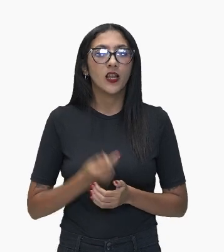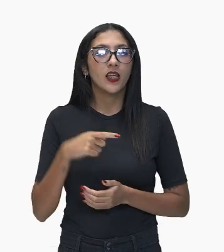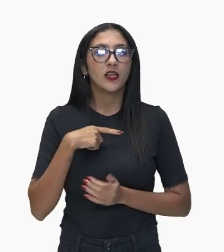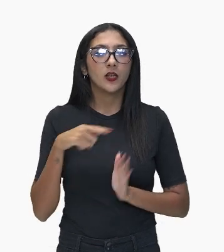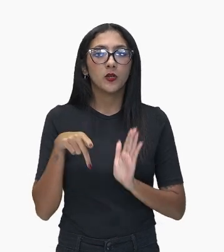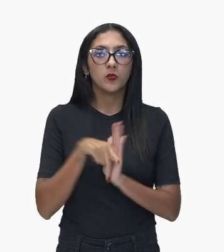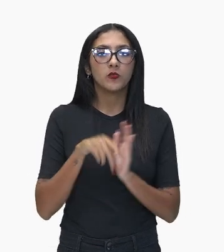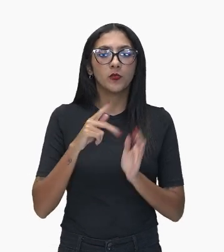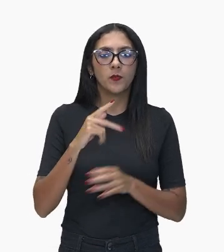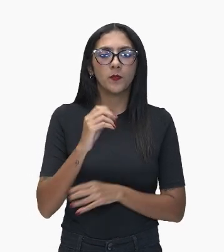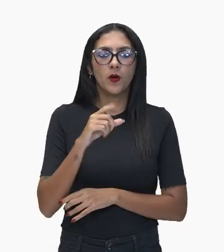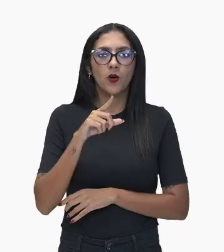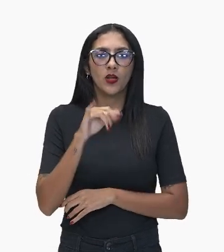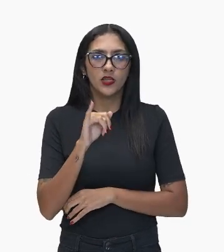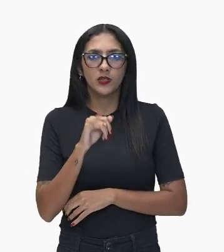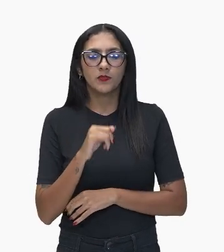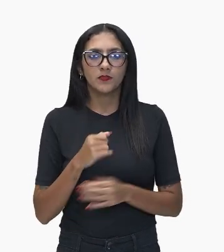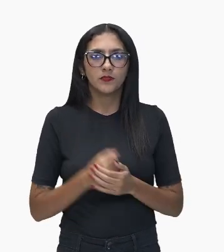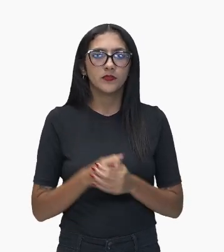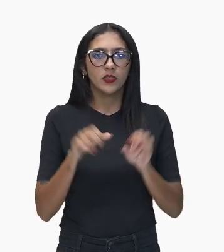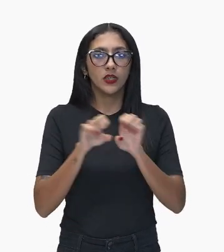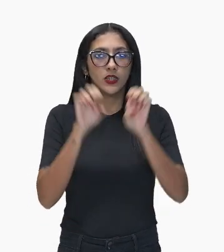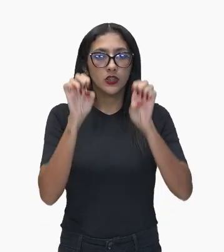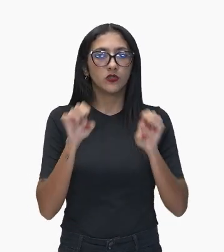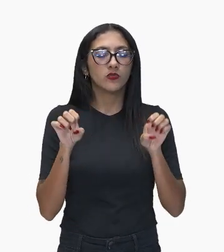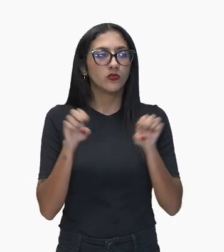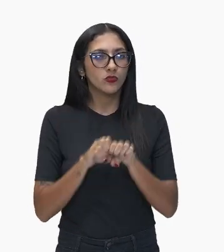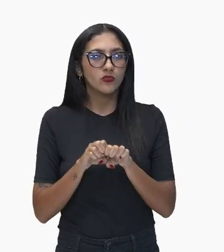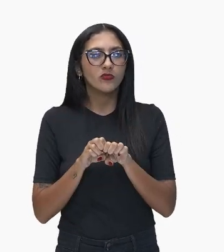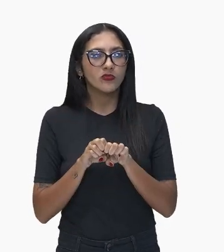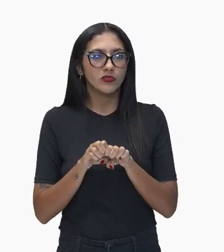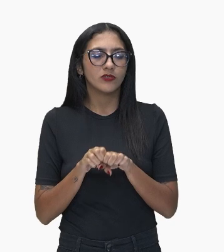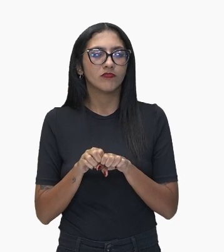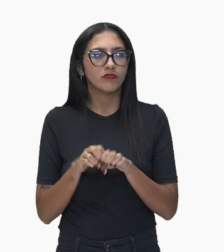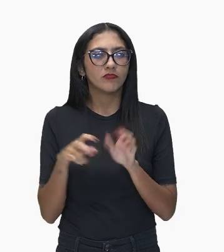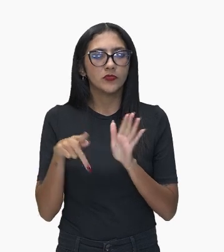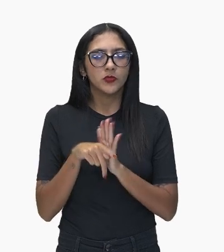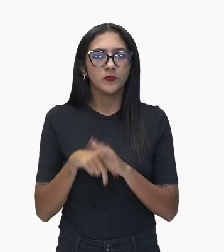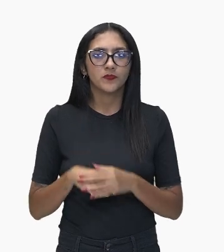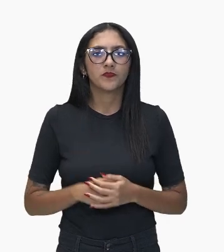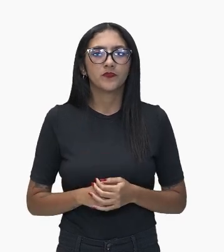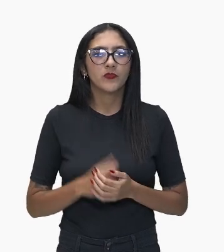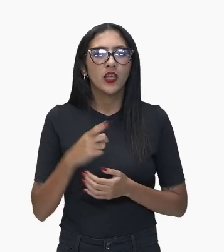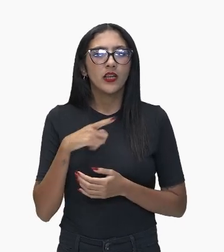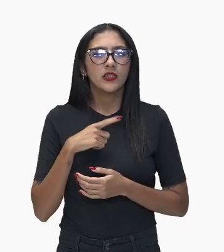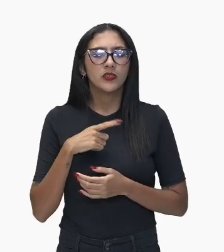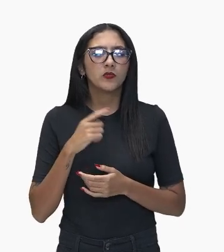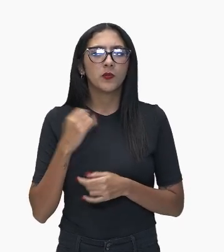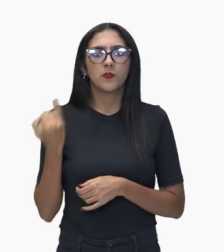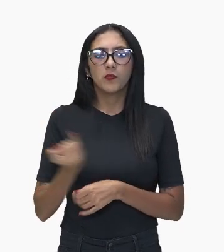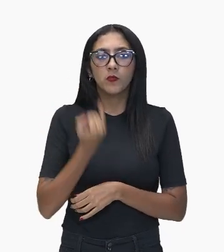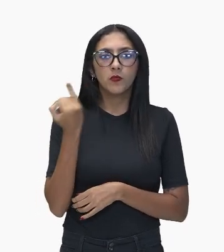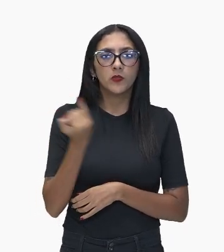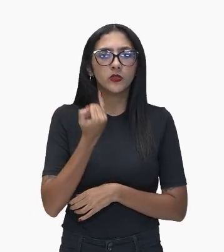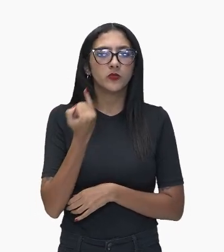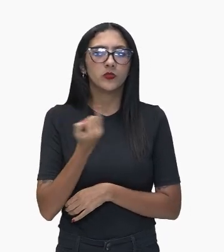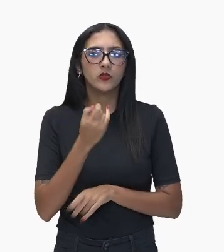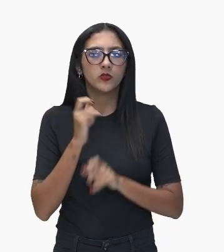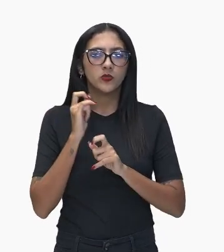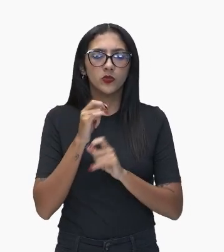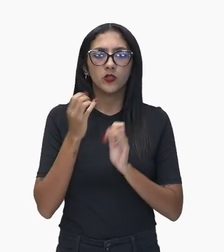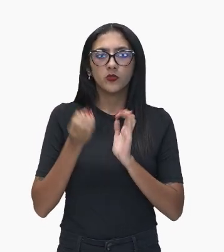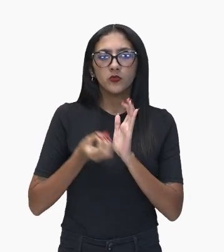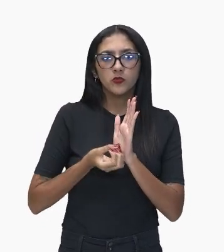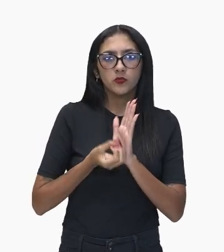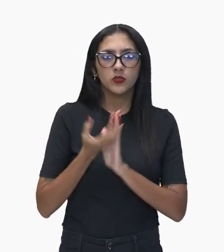ou seja, não é de energia. É um polissacarídeo estrutural que desempenha um papel crucial na formação